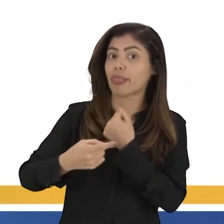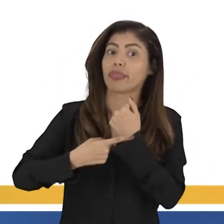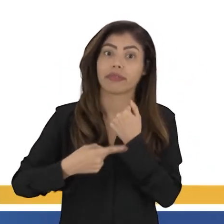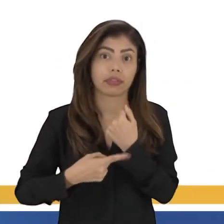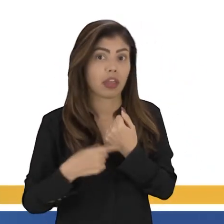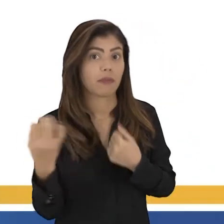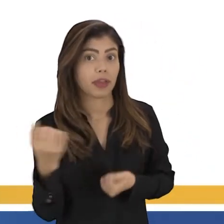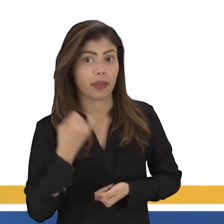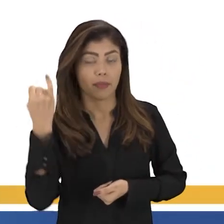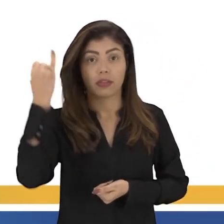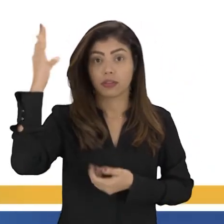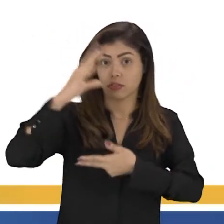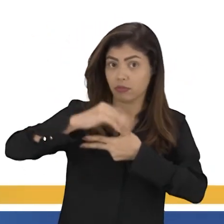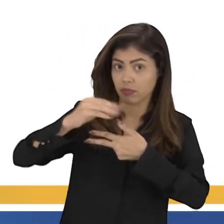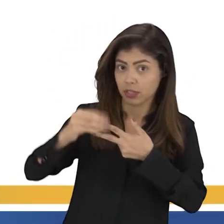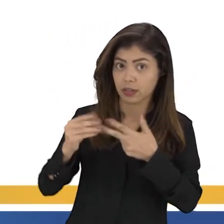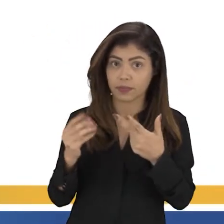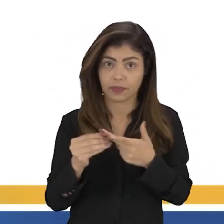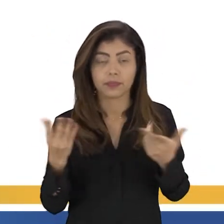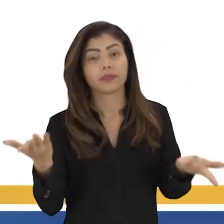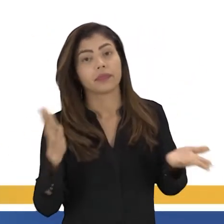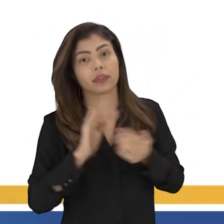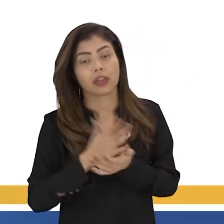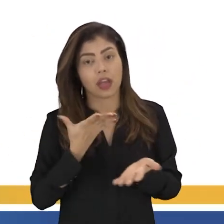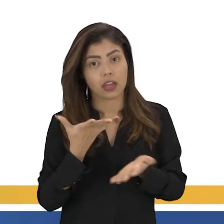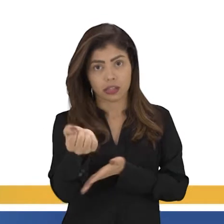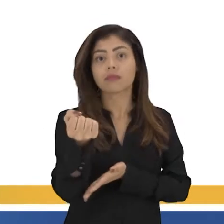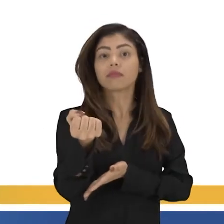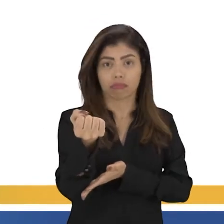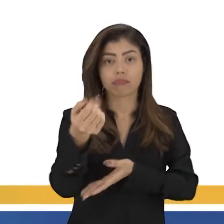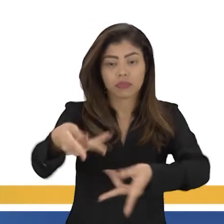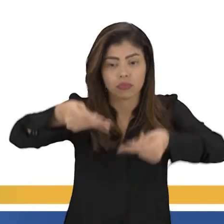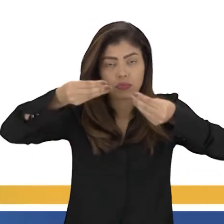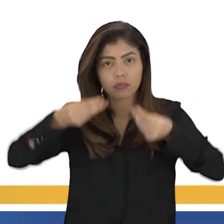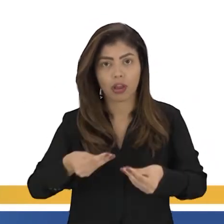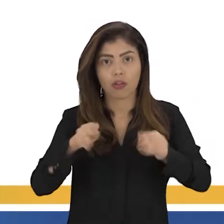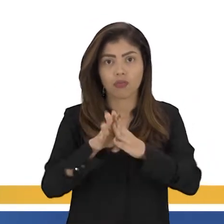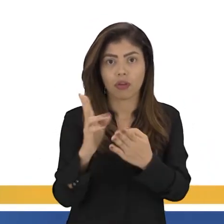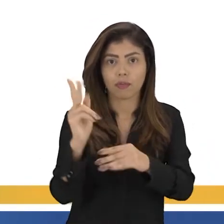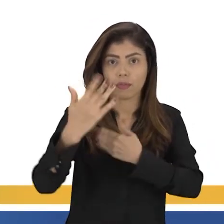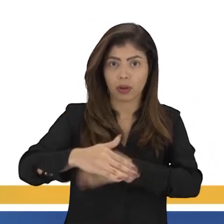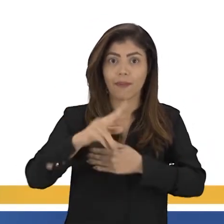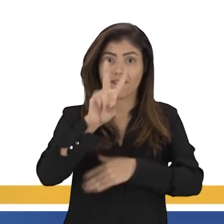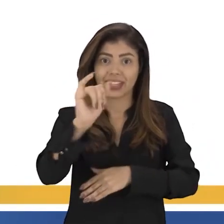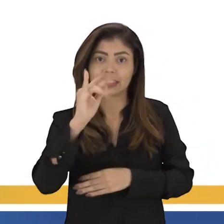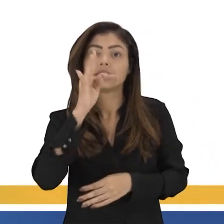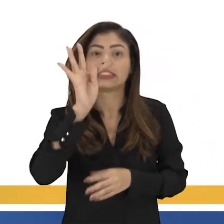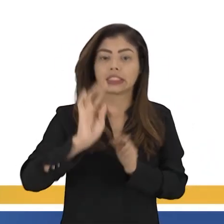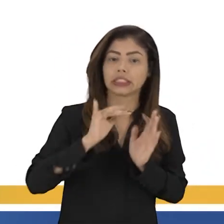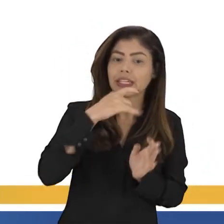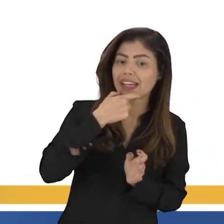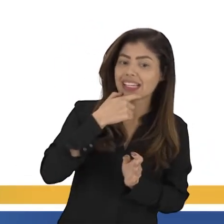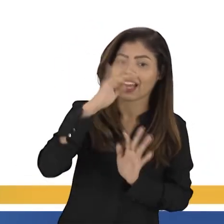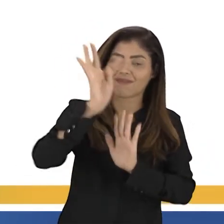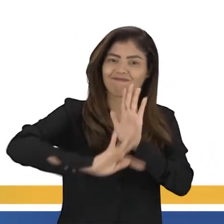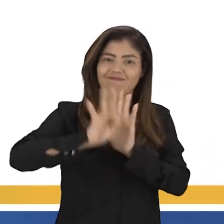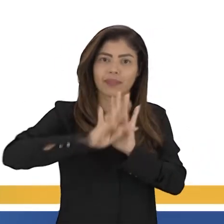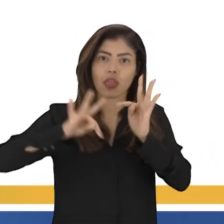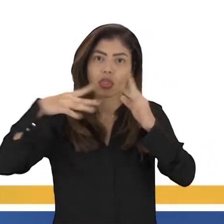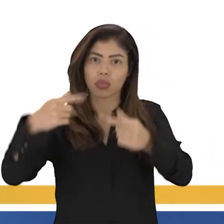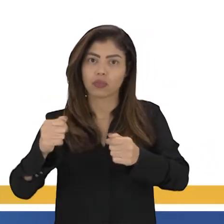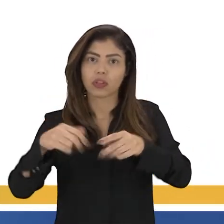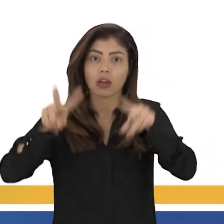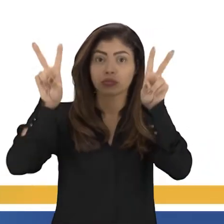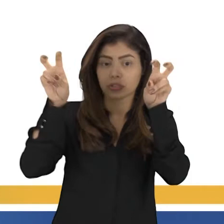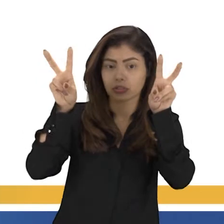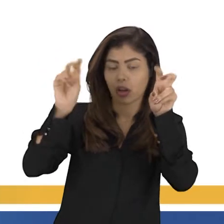é fundamental no Enem. Então, quando você receber sua prova, o texto vai estar todo em inglês. Você vai ler o título, vai ler a